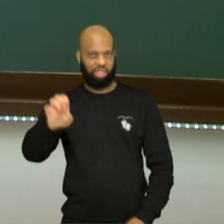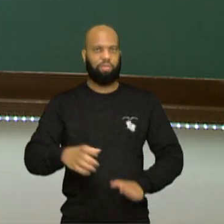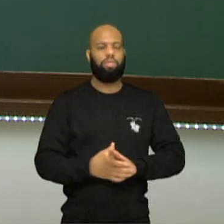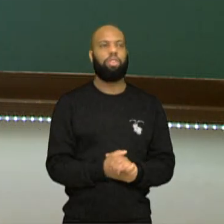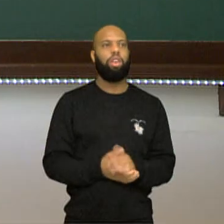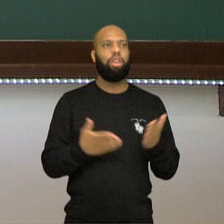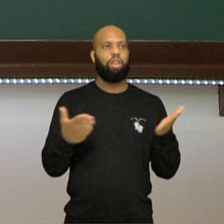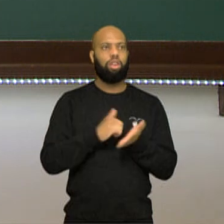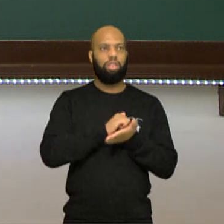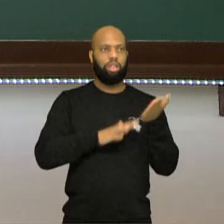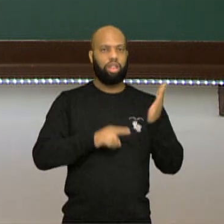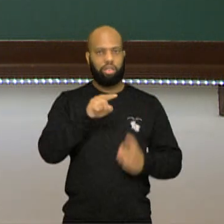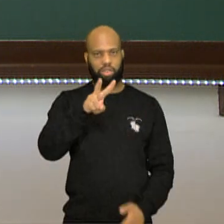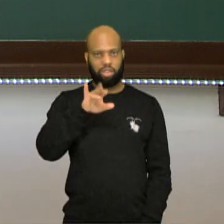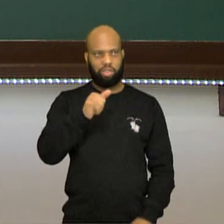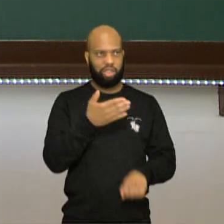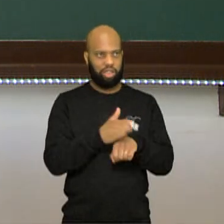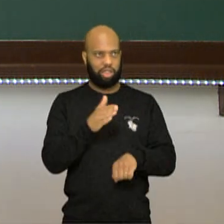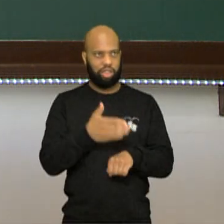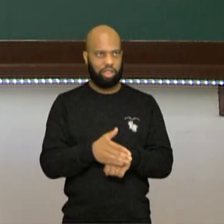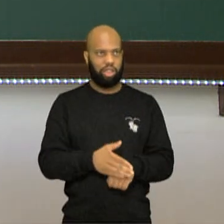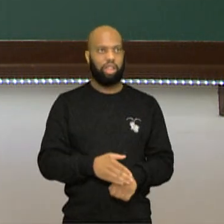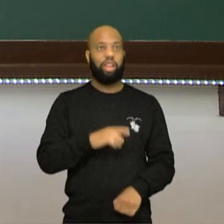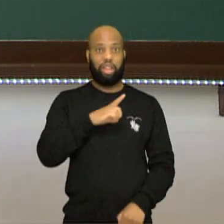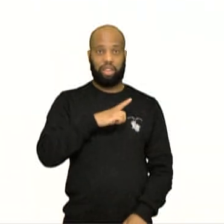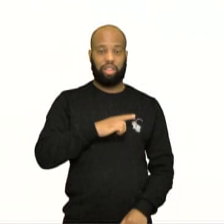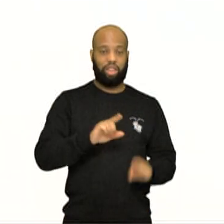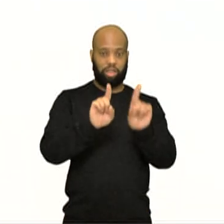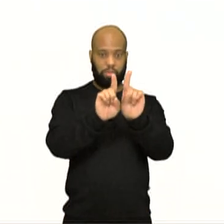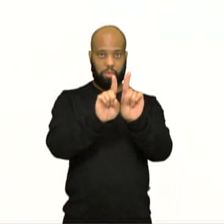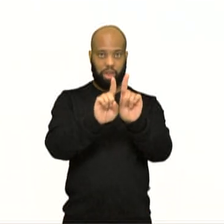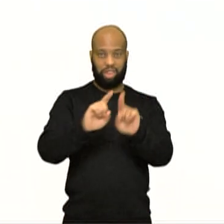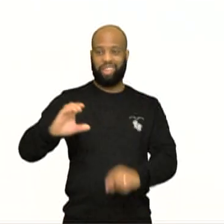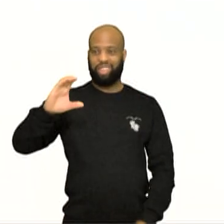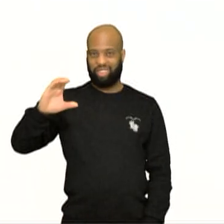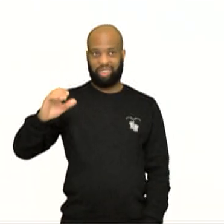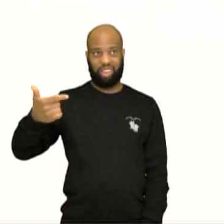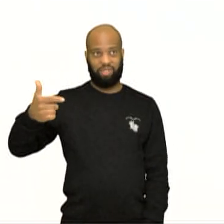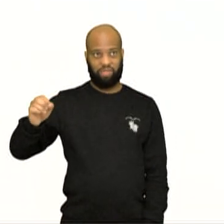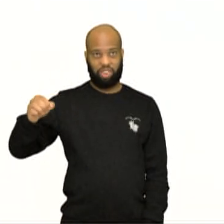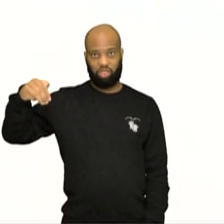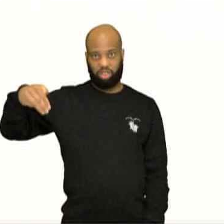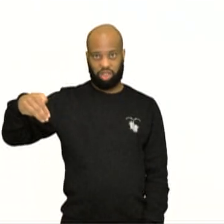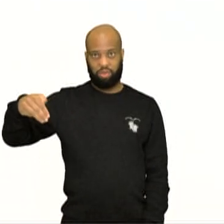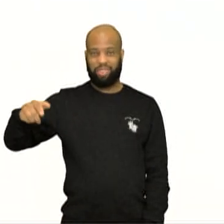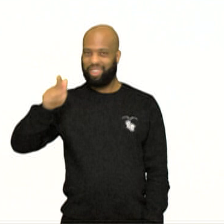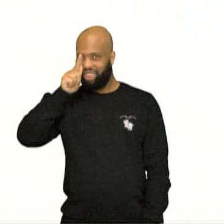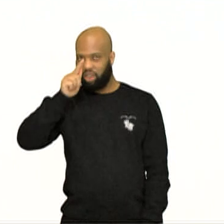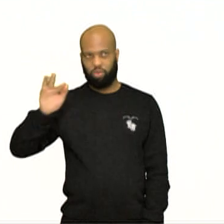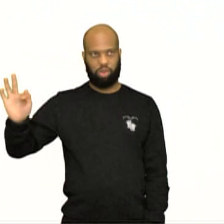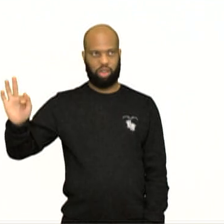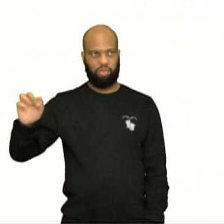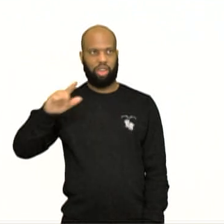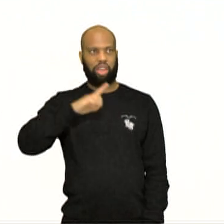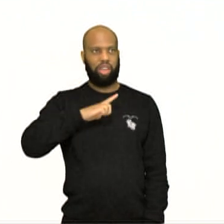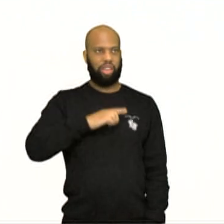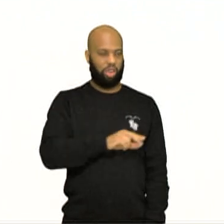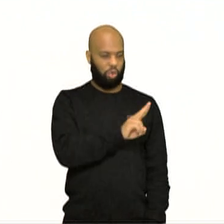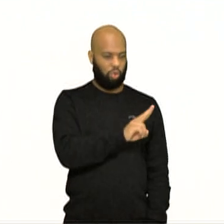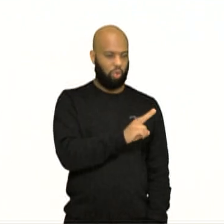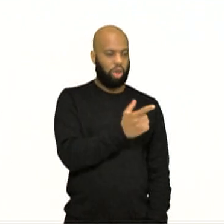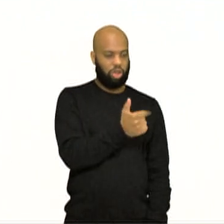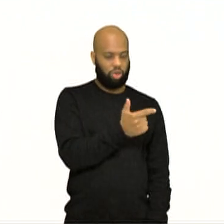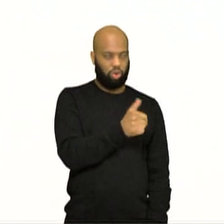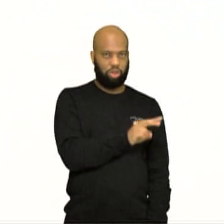atividade para vocês praticarem. Um capacitor com capacitância de 20 microfarad e tensão máxima de 12 volts